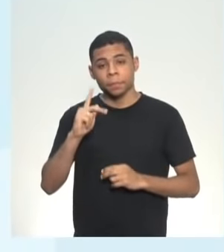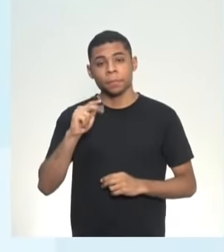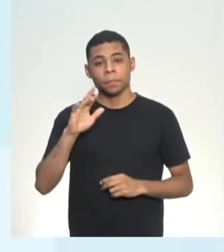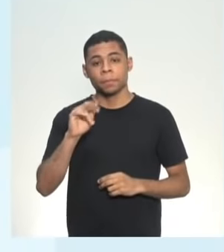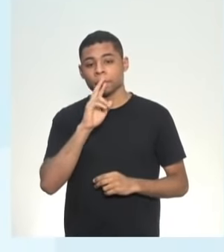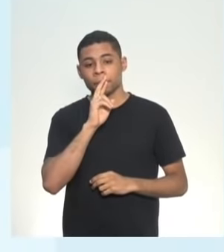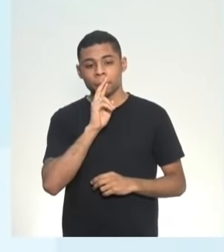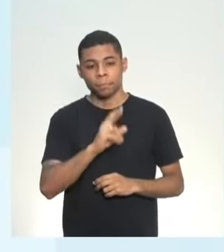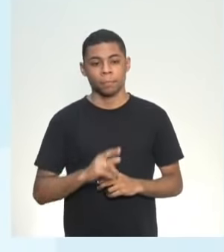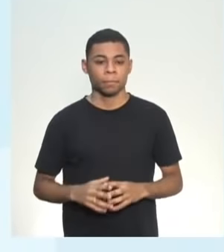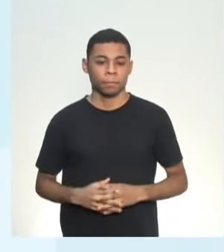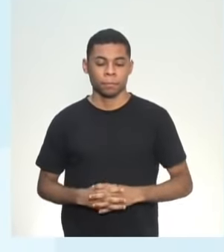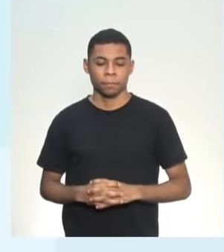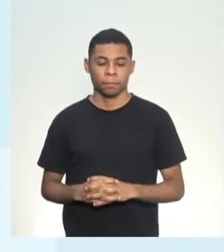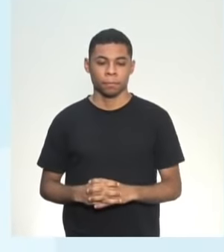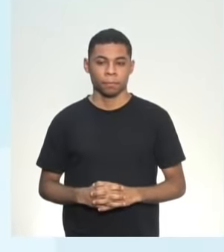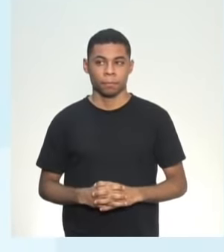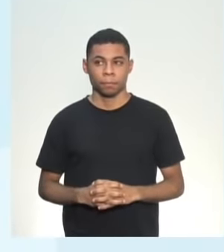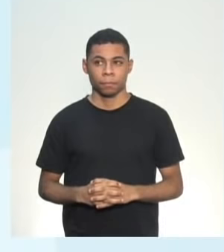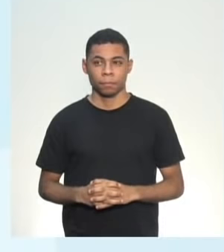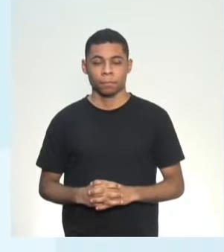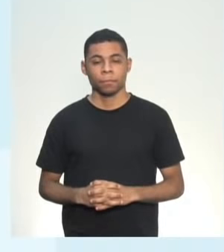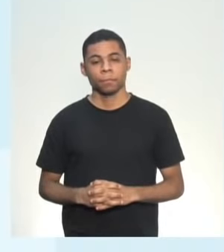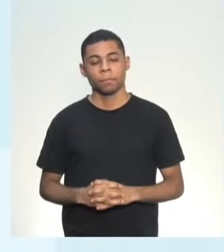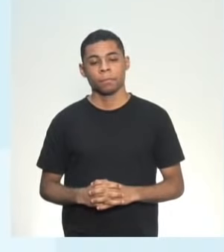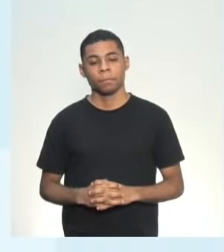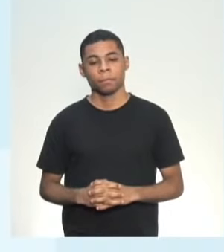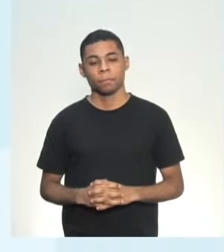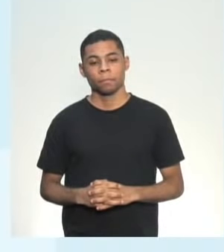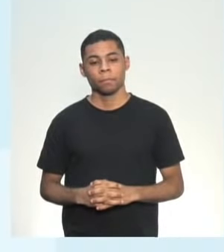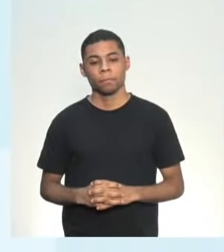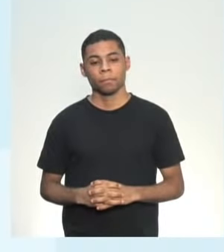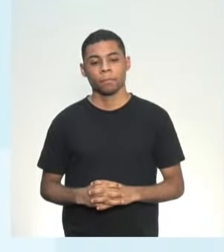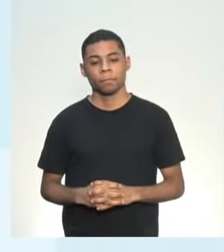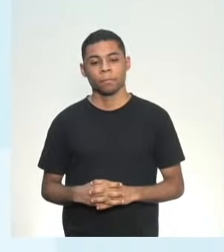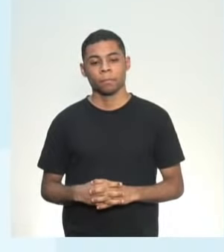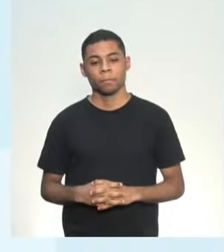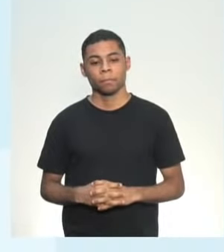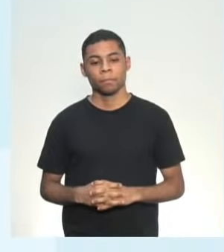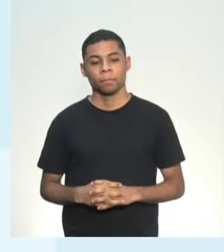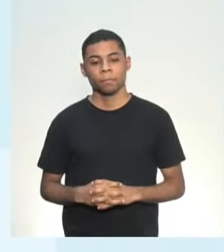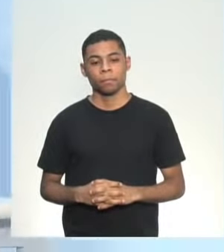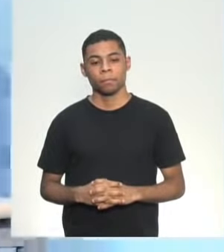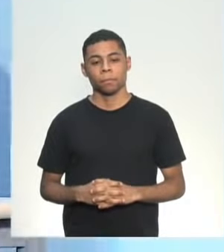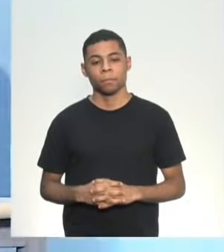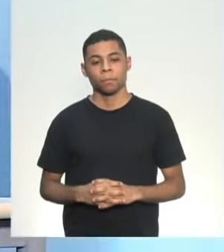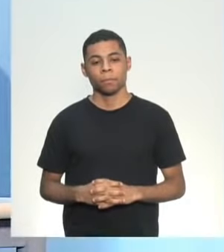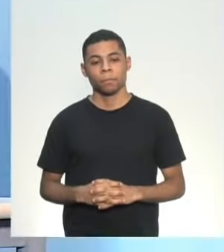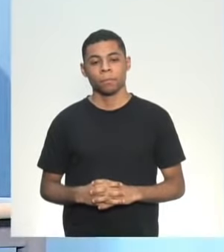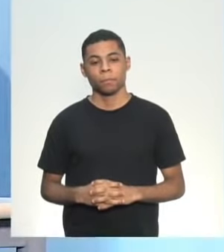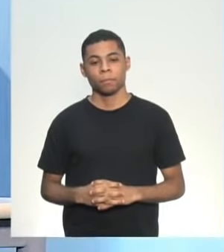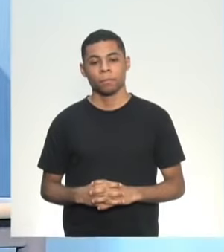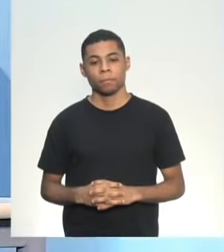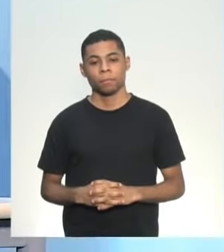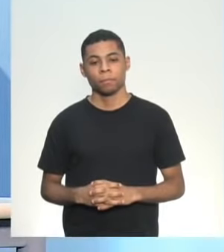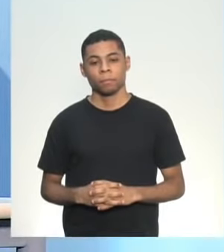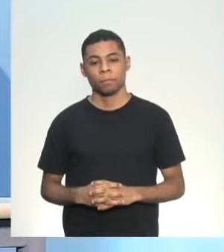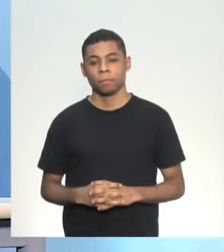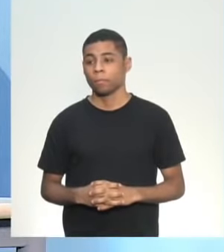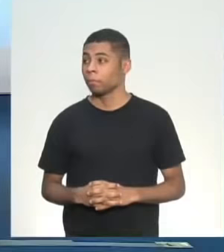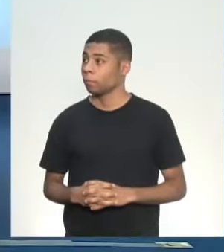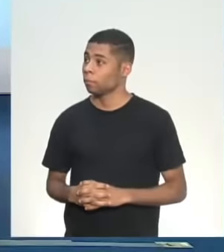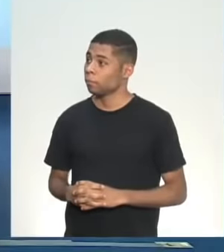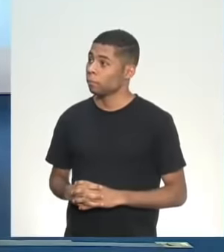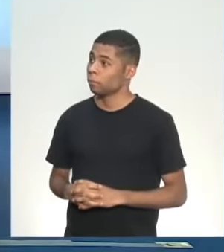Patrícia falou e família então e feminina e faz ela faz mirim pré-mirim da nova e